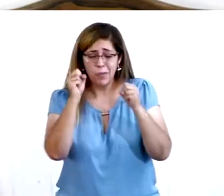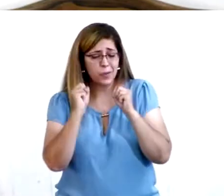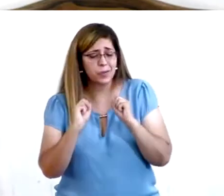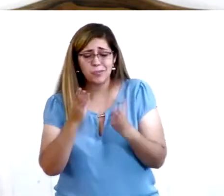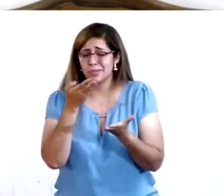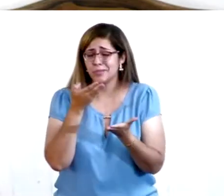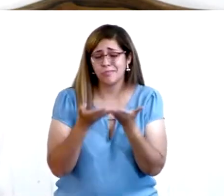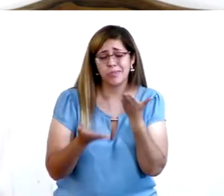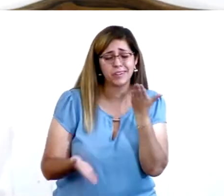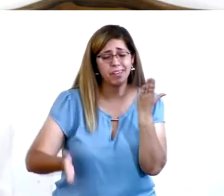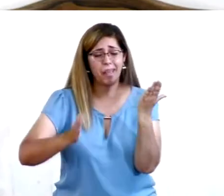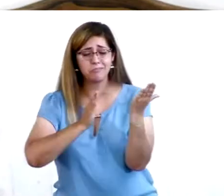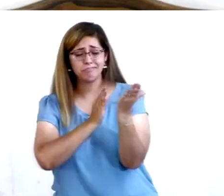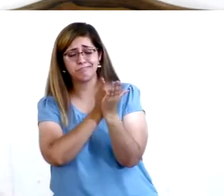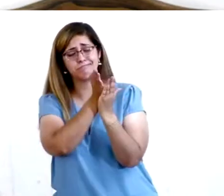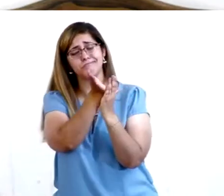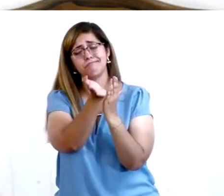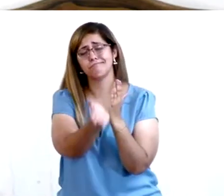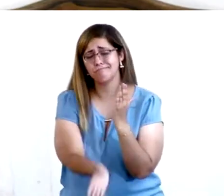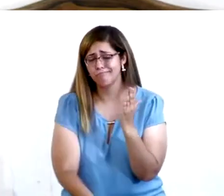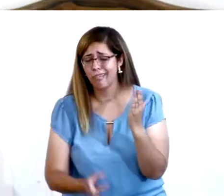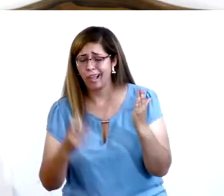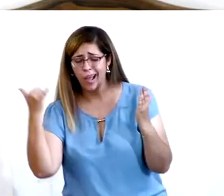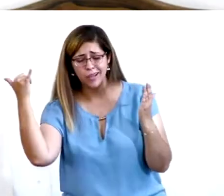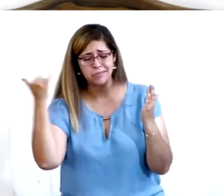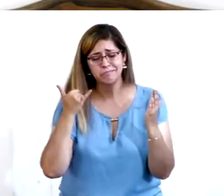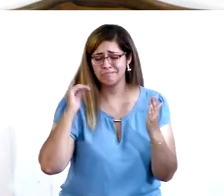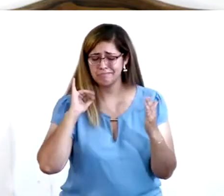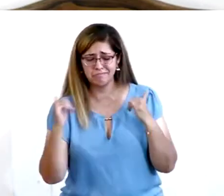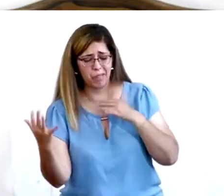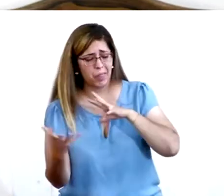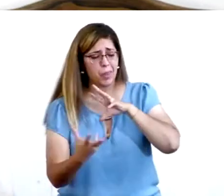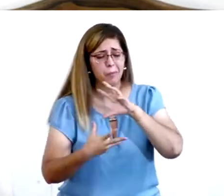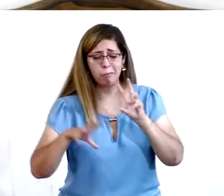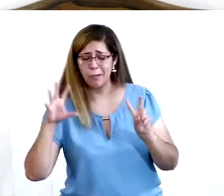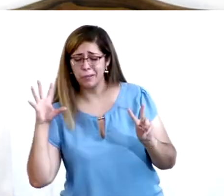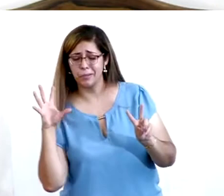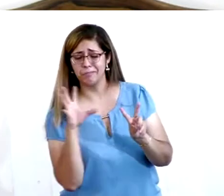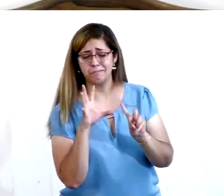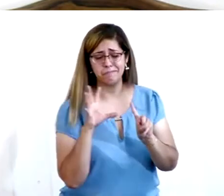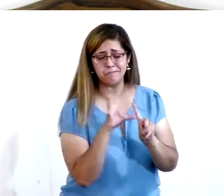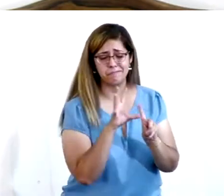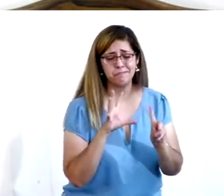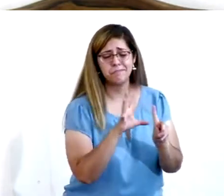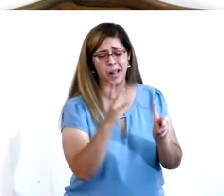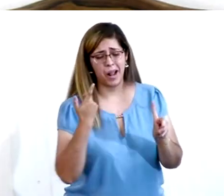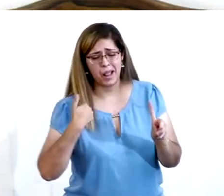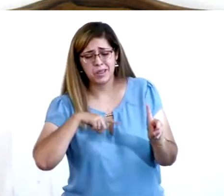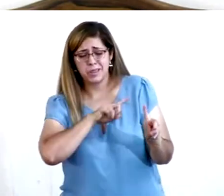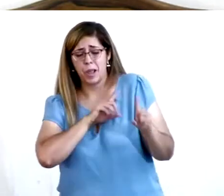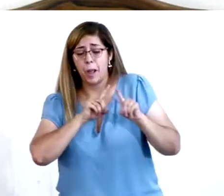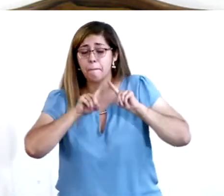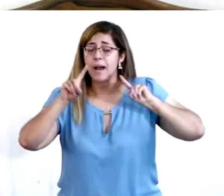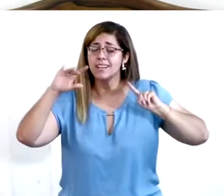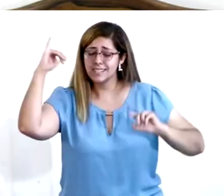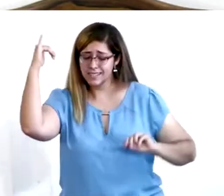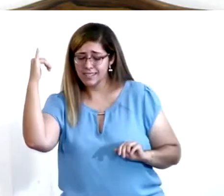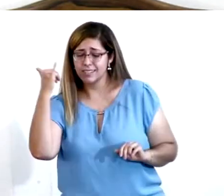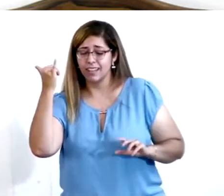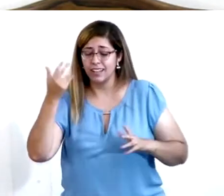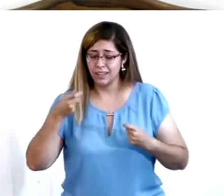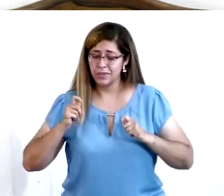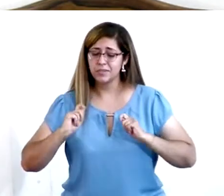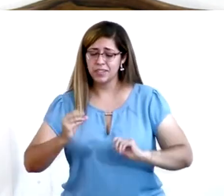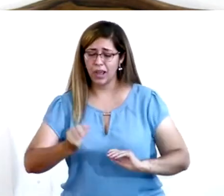ouvir tantas vozes e não compreendermos que a voz que nos chama nos dá vida. Esse é o verbo da